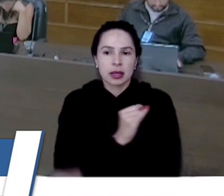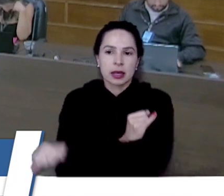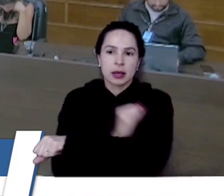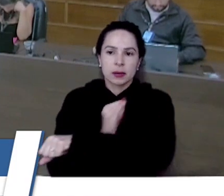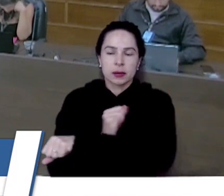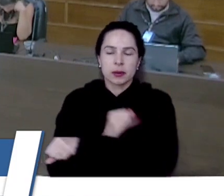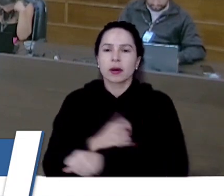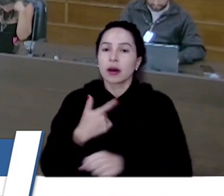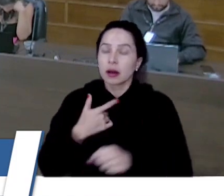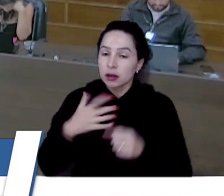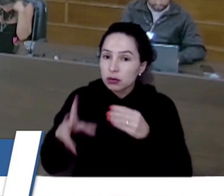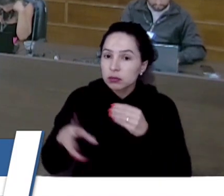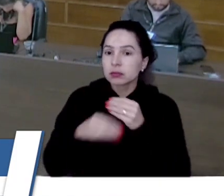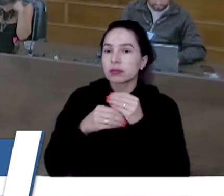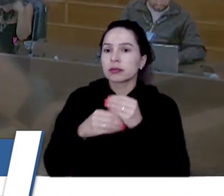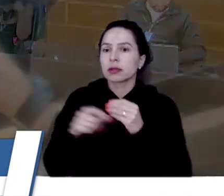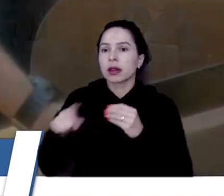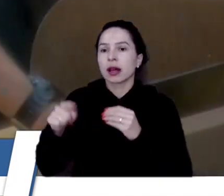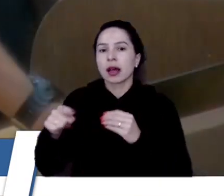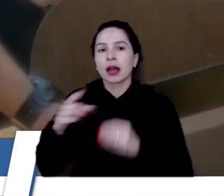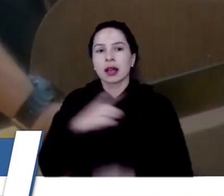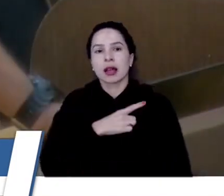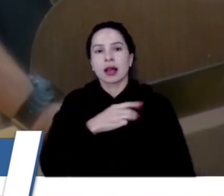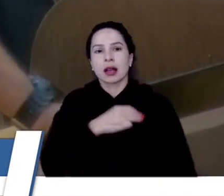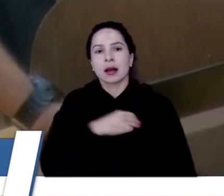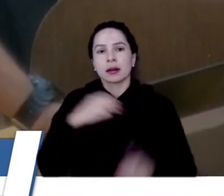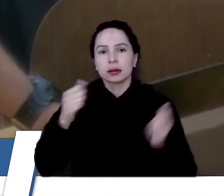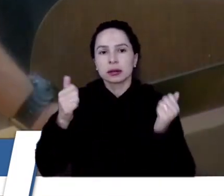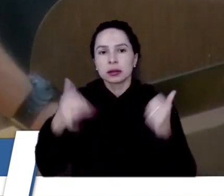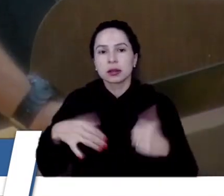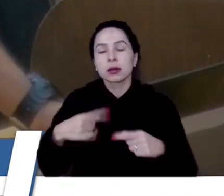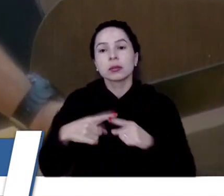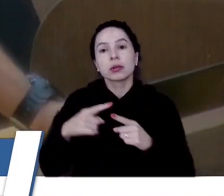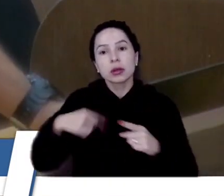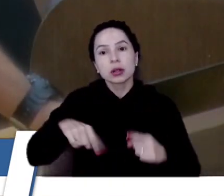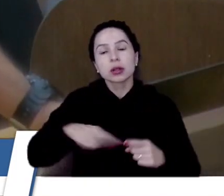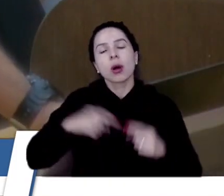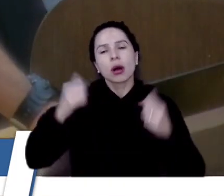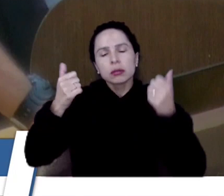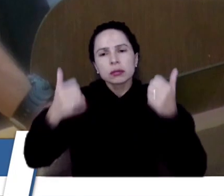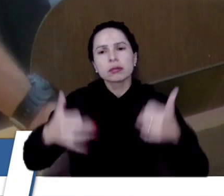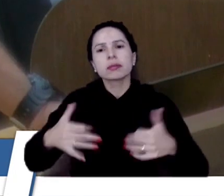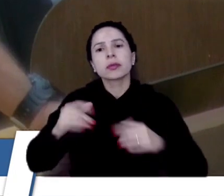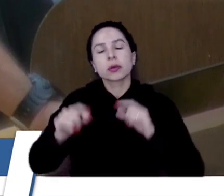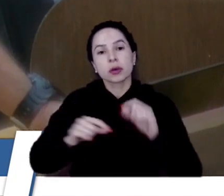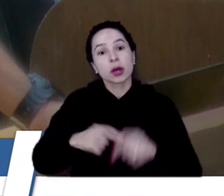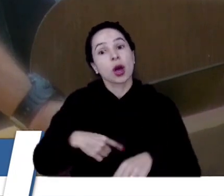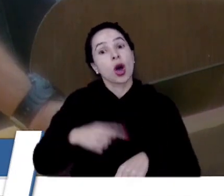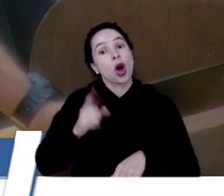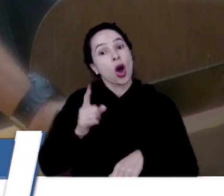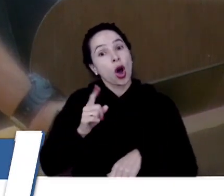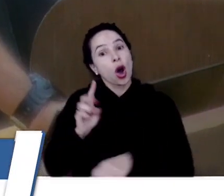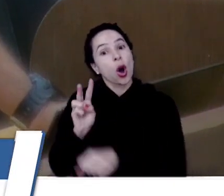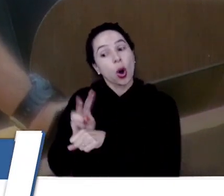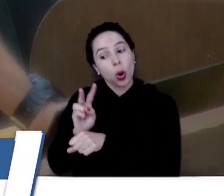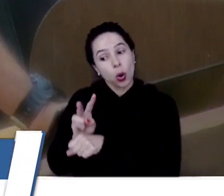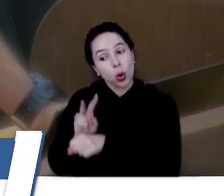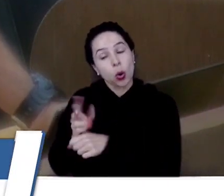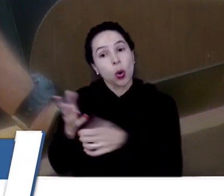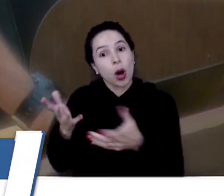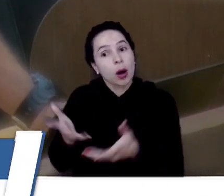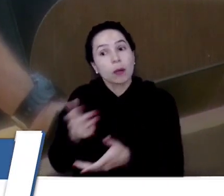Não, eu queria reforçar só as palavras do vereador Della Mota, porque a gente sempre comenta o seguinte: olha, toma conta enquanto não tem